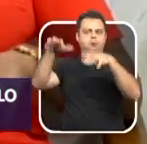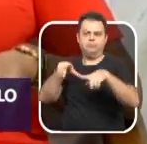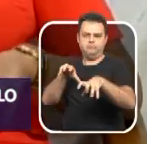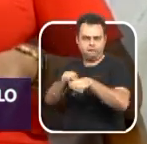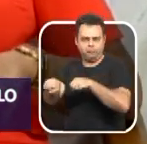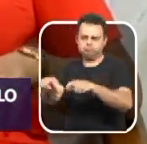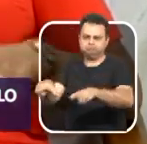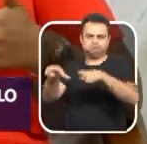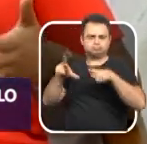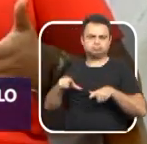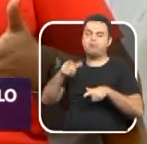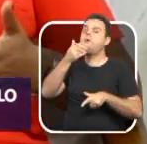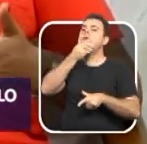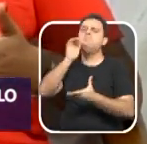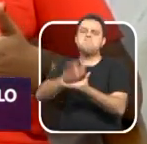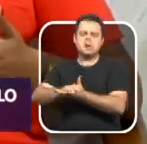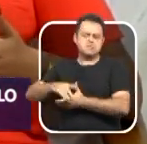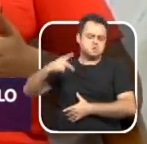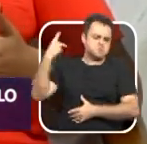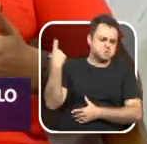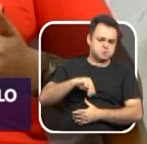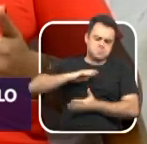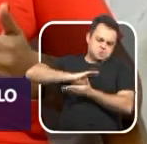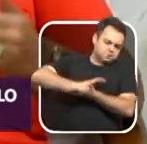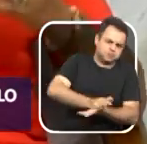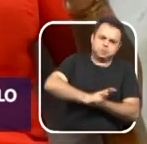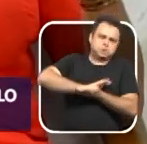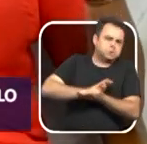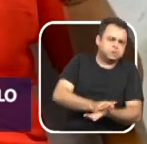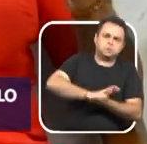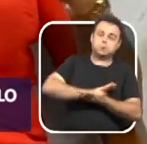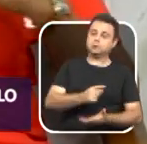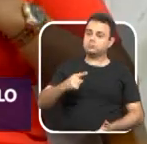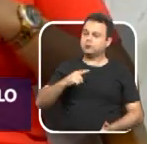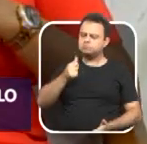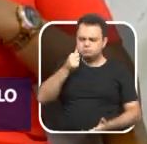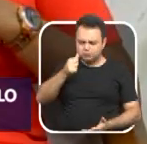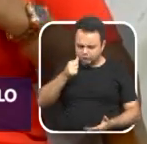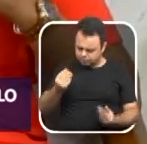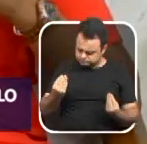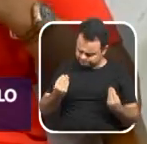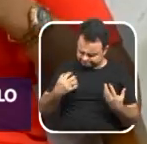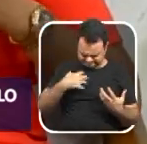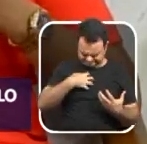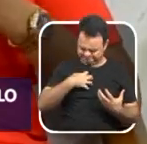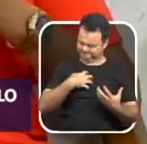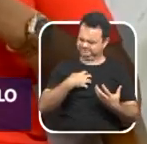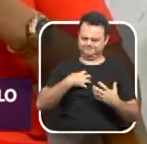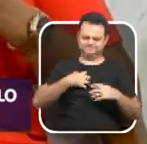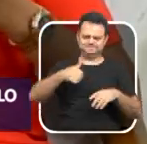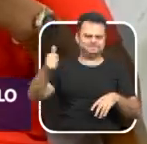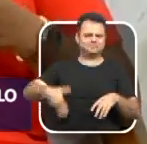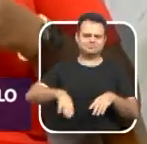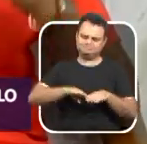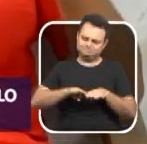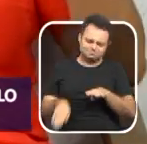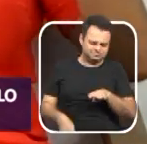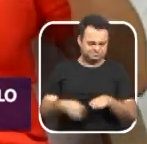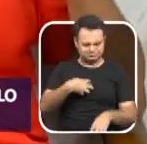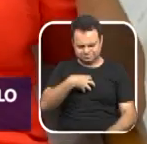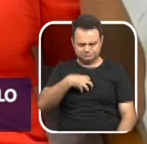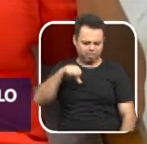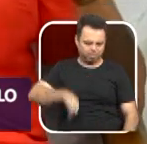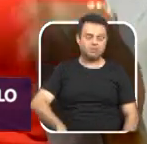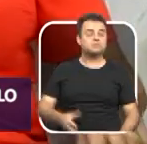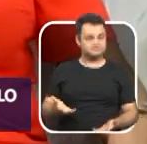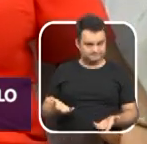menor, incapaz, né? O companheiro, infelizmente, ele tem esse poder, ele domina